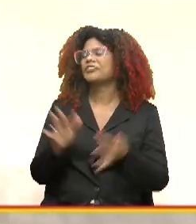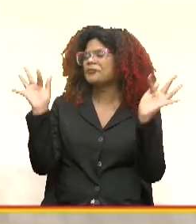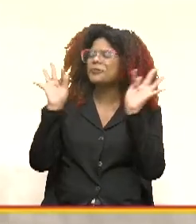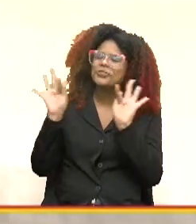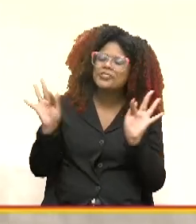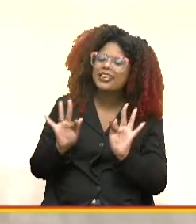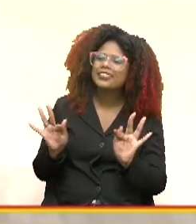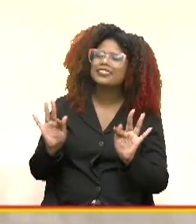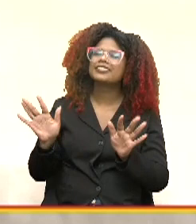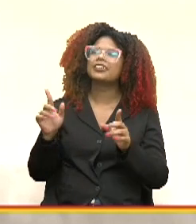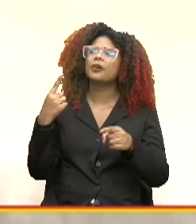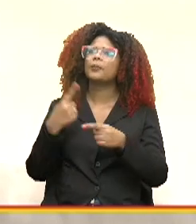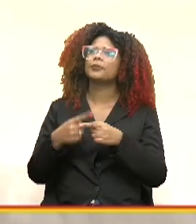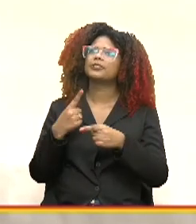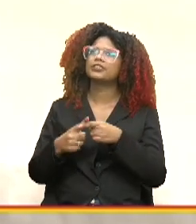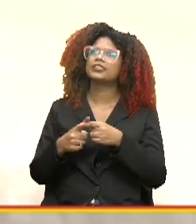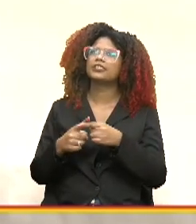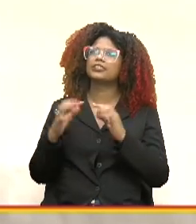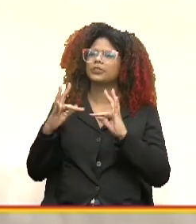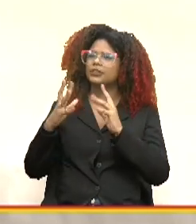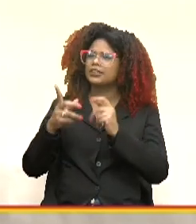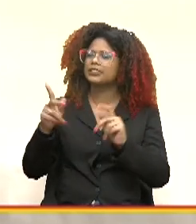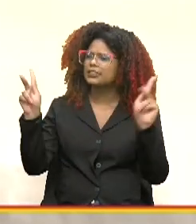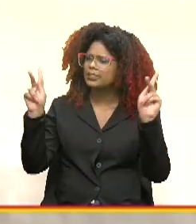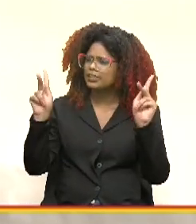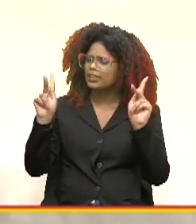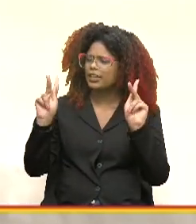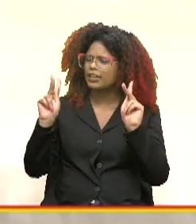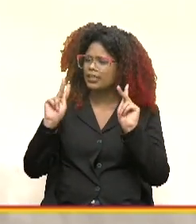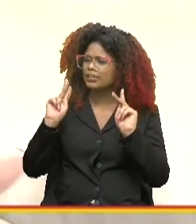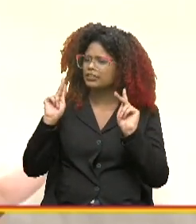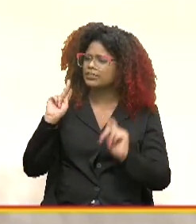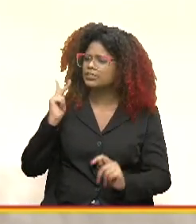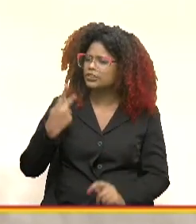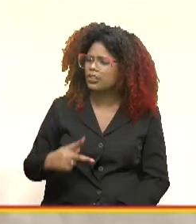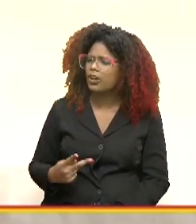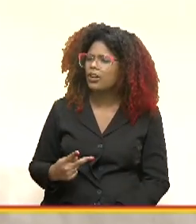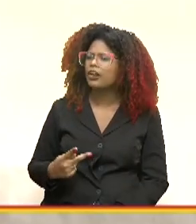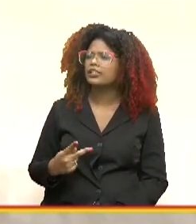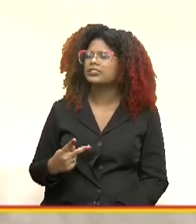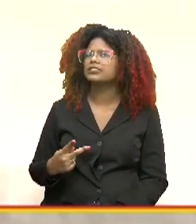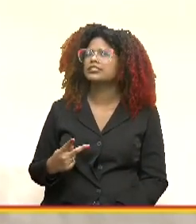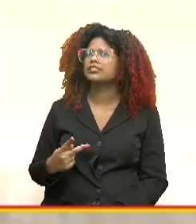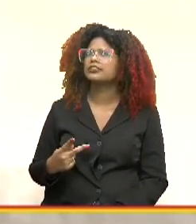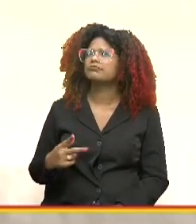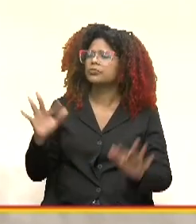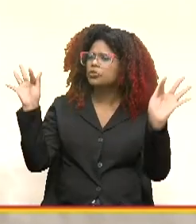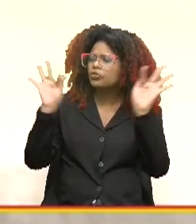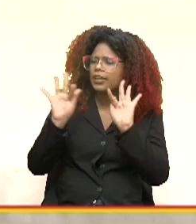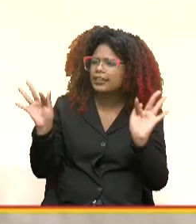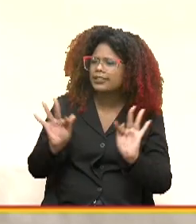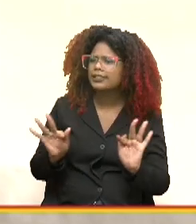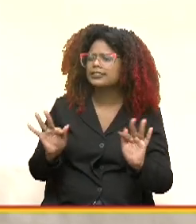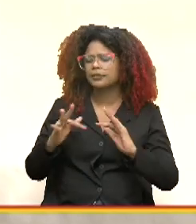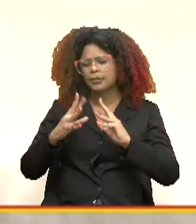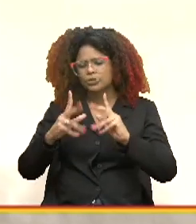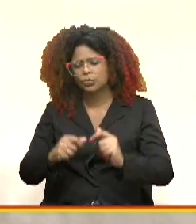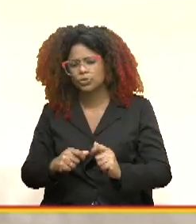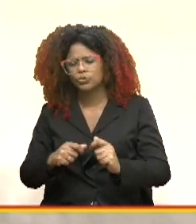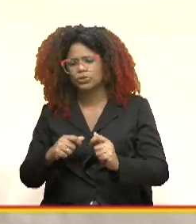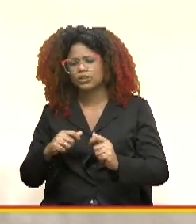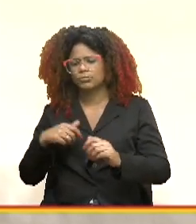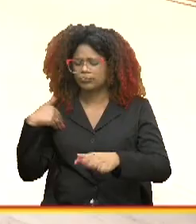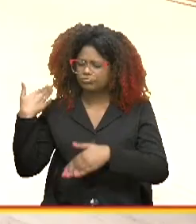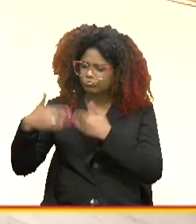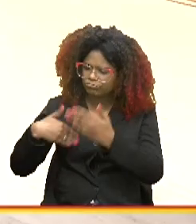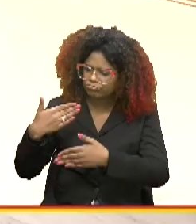feliz né porque são todas as histórias assim que tiveram não são desfecho feliz mas toda toda caminhada